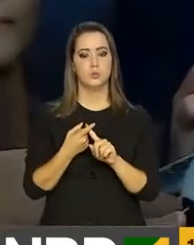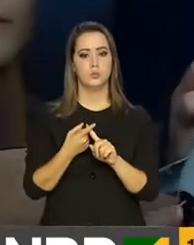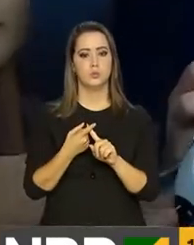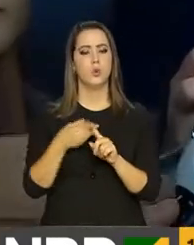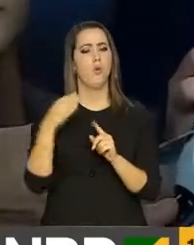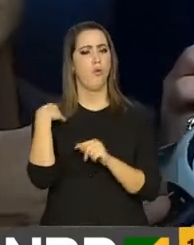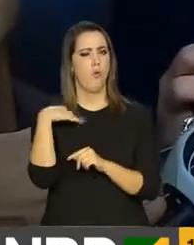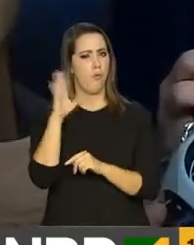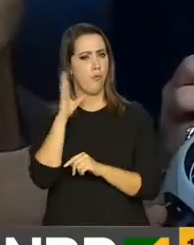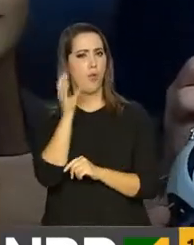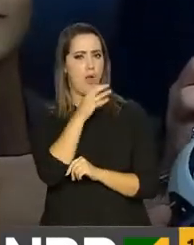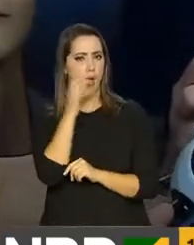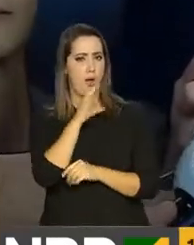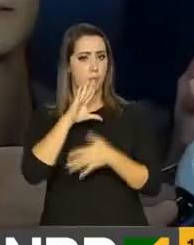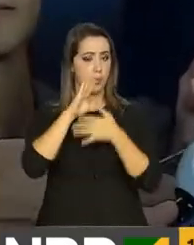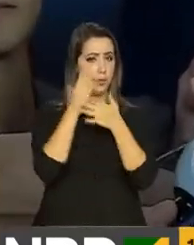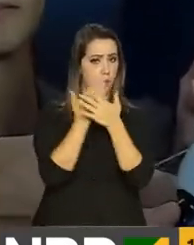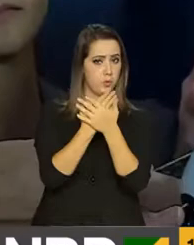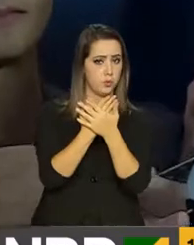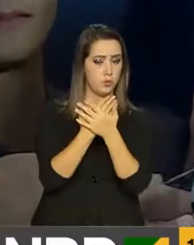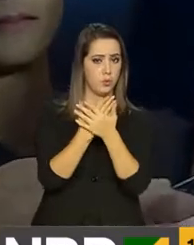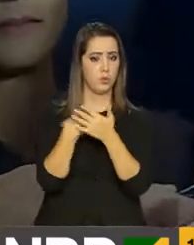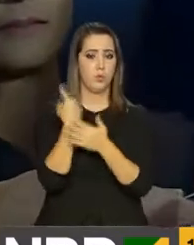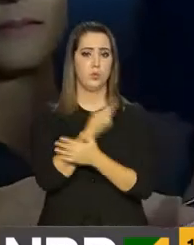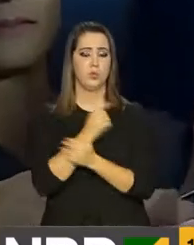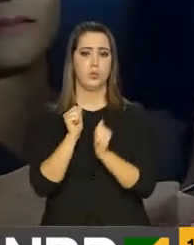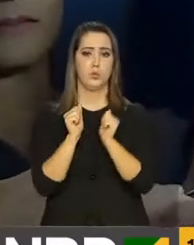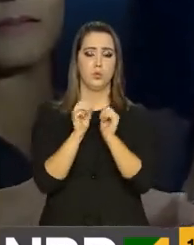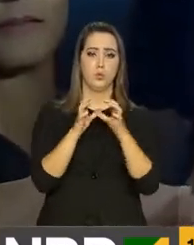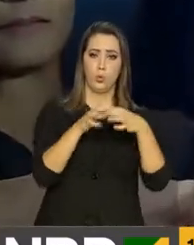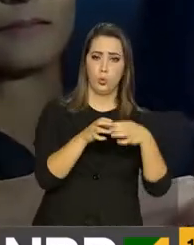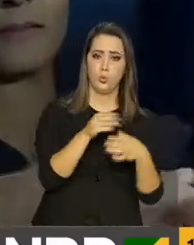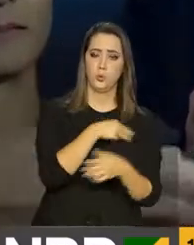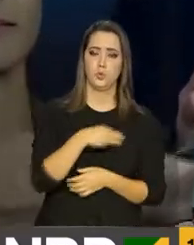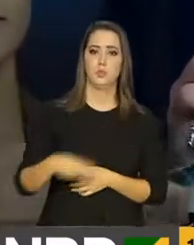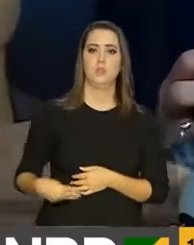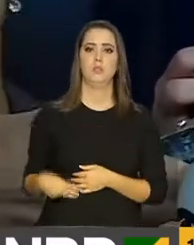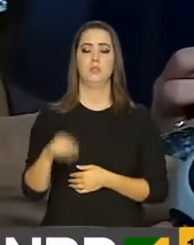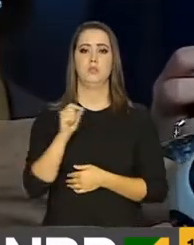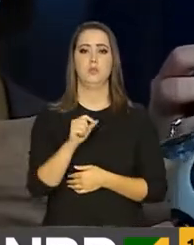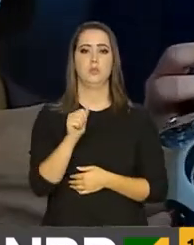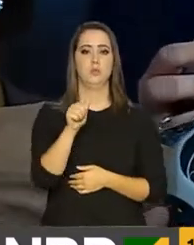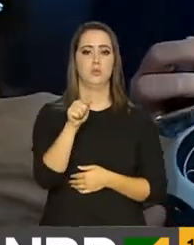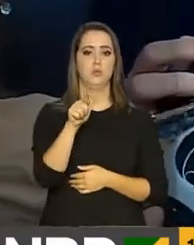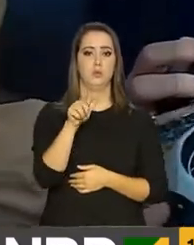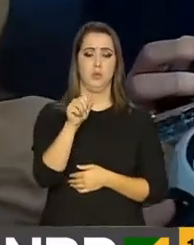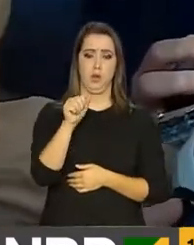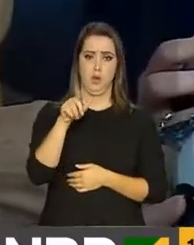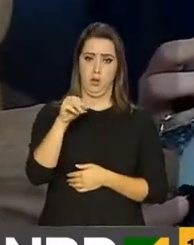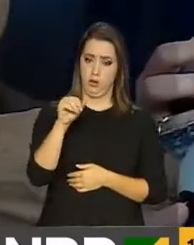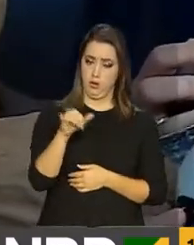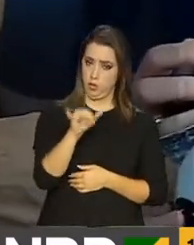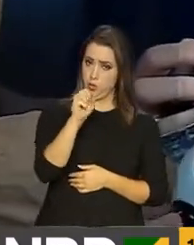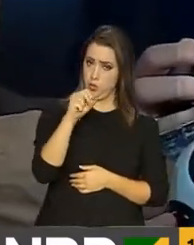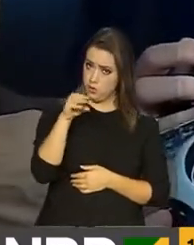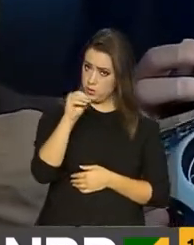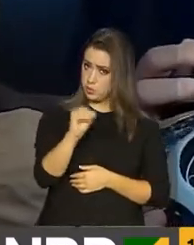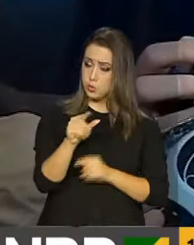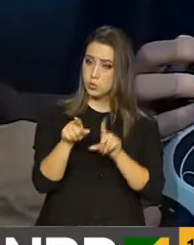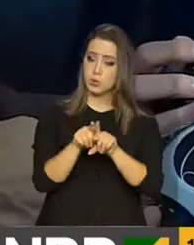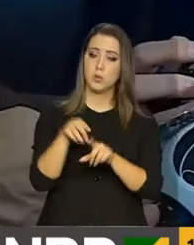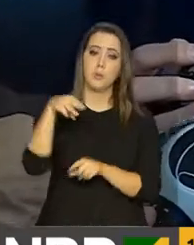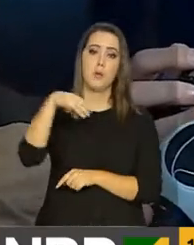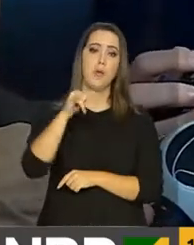Muito rapidamente, do Mercosul, os nossos ministros Aloysio Nunes e o nosso ministro Marcos Pereira estão